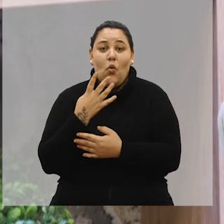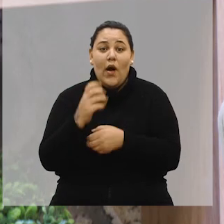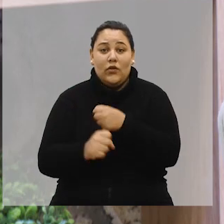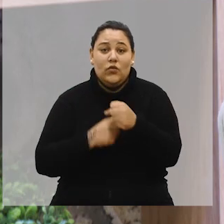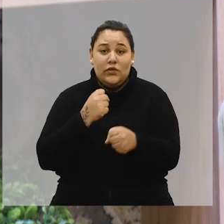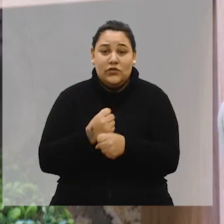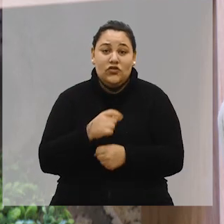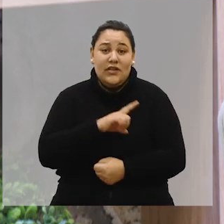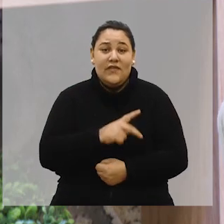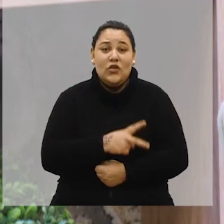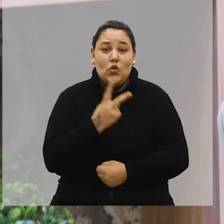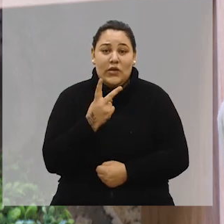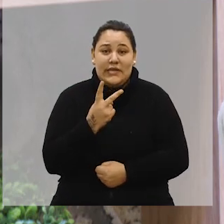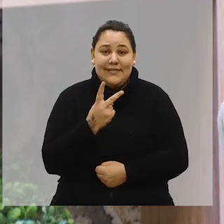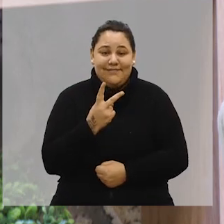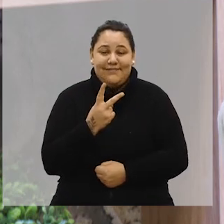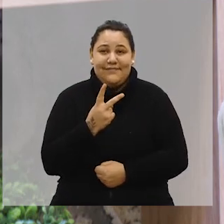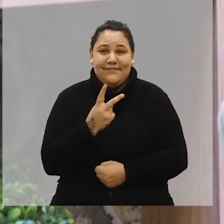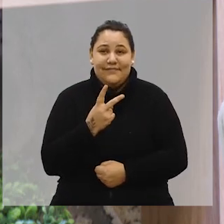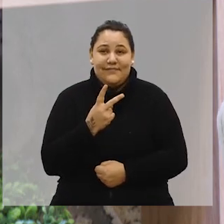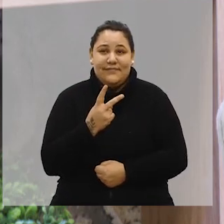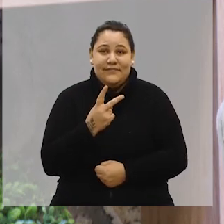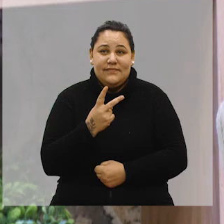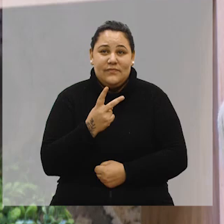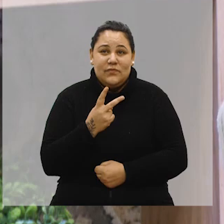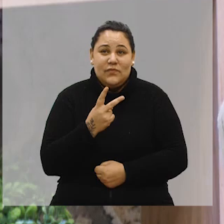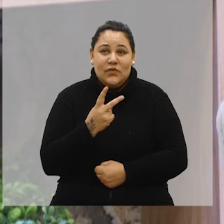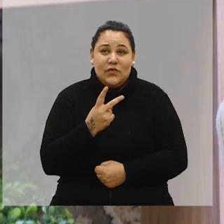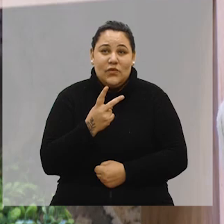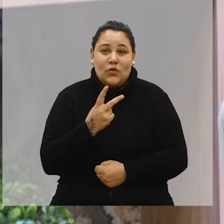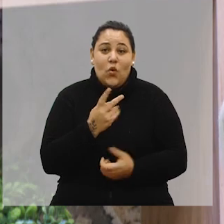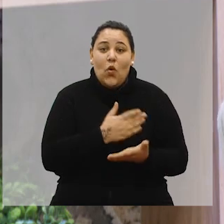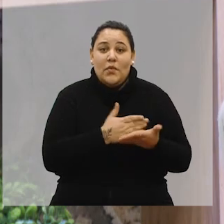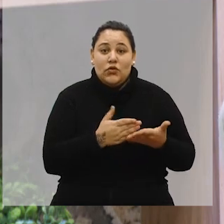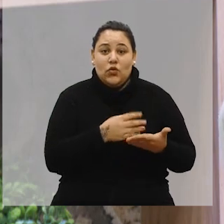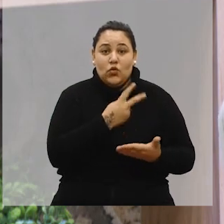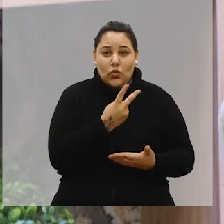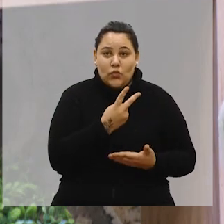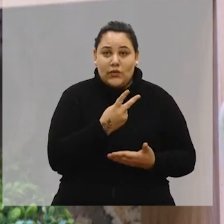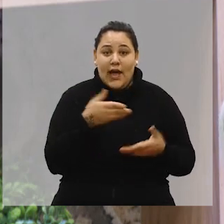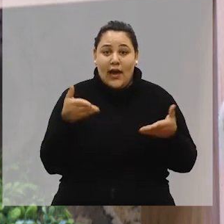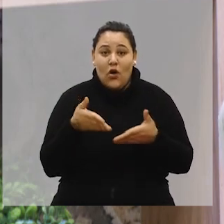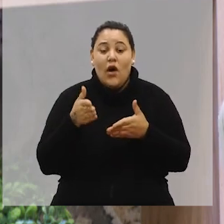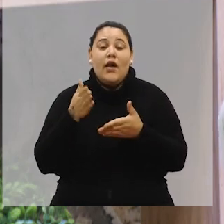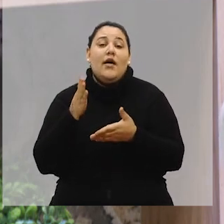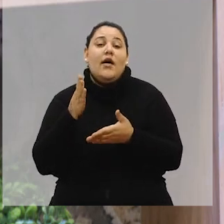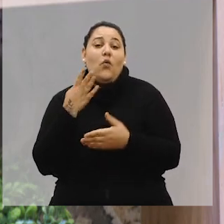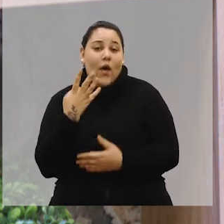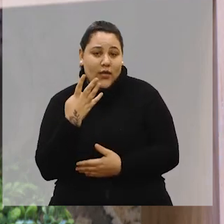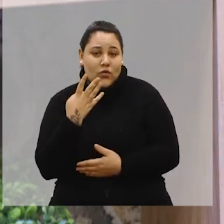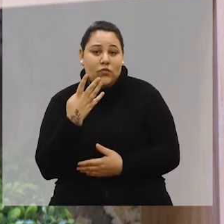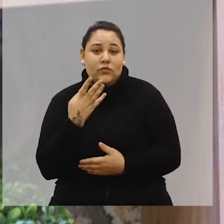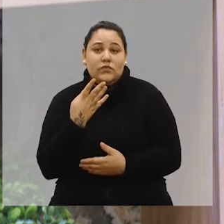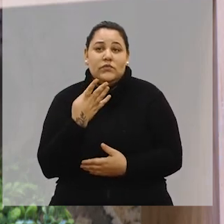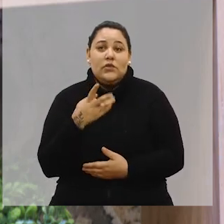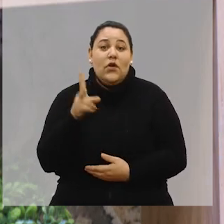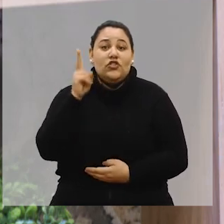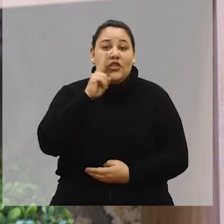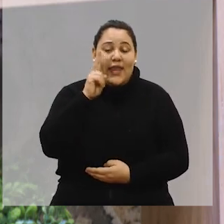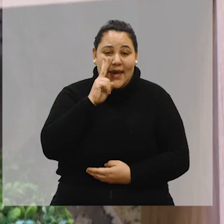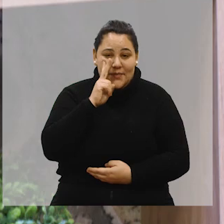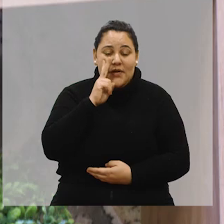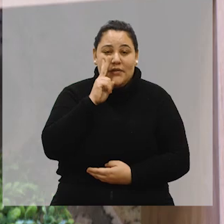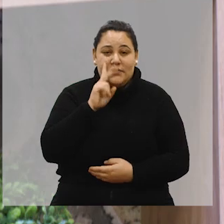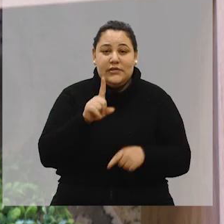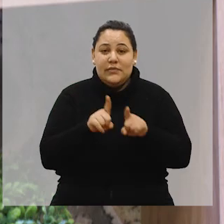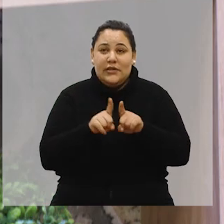foram 2. Então, quando começou a legislatura, eram 2, agora já são 4. Então a gente passa por um recorte de que